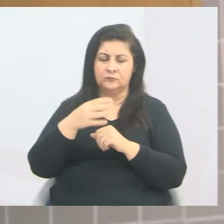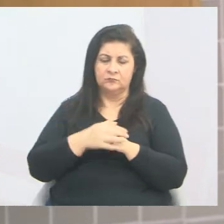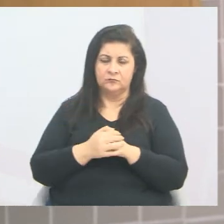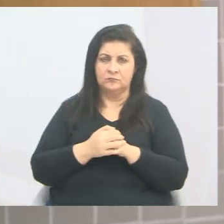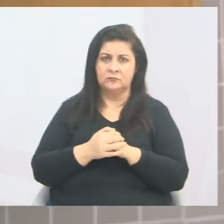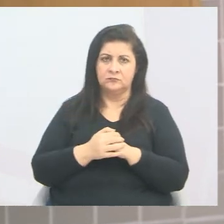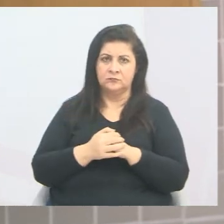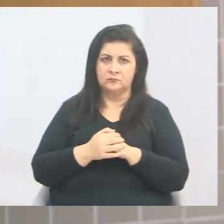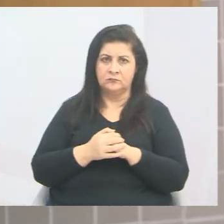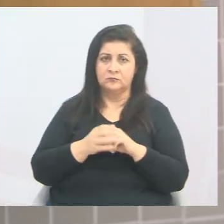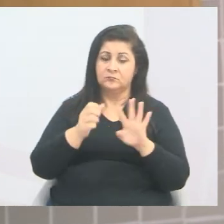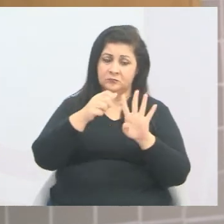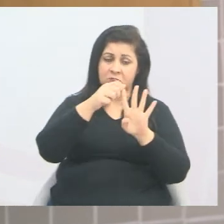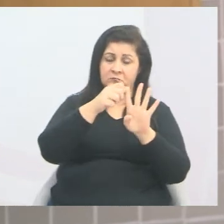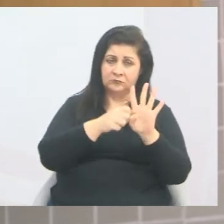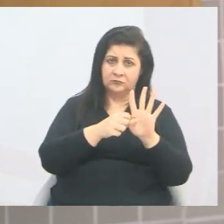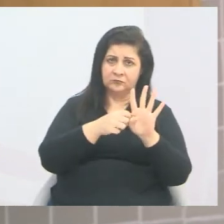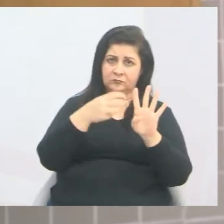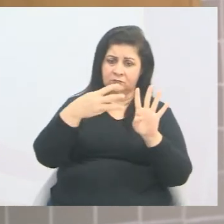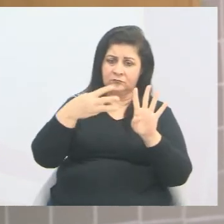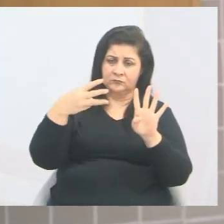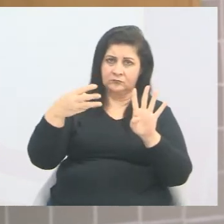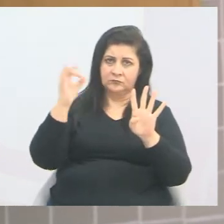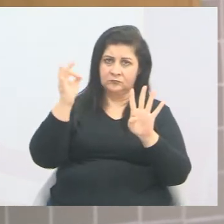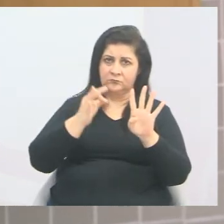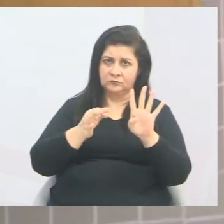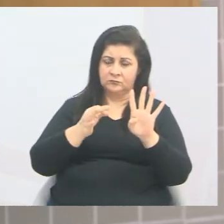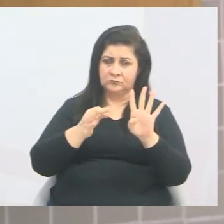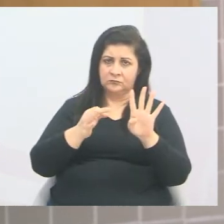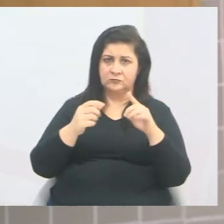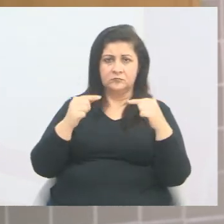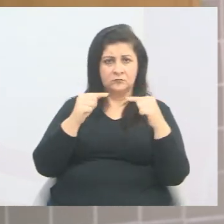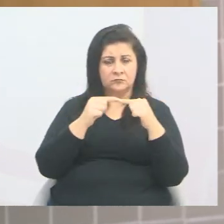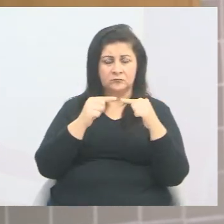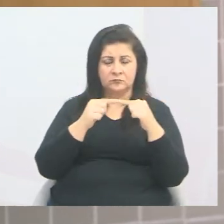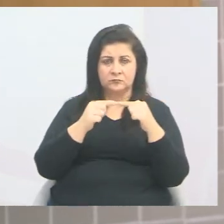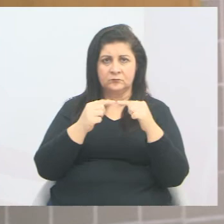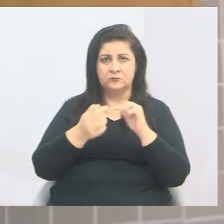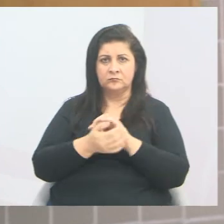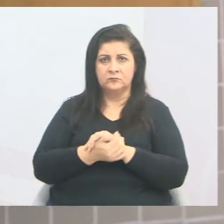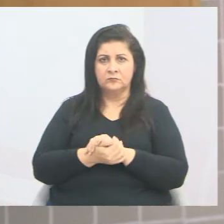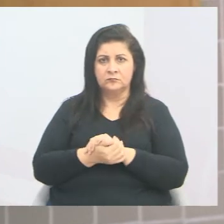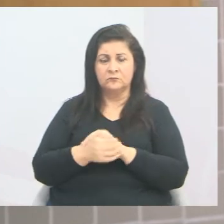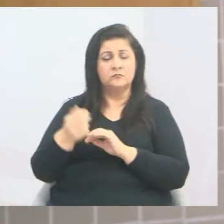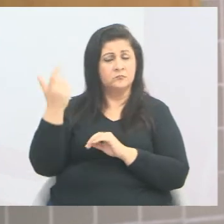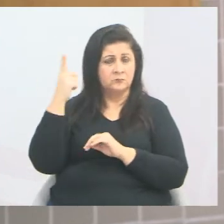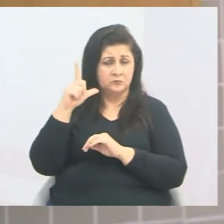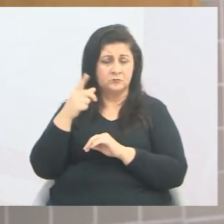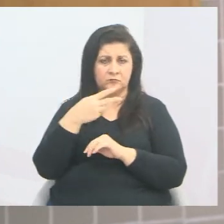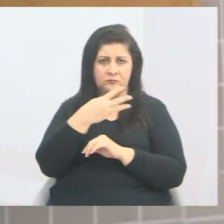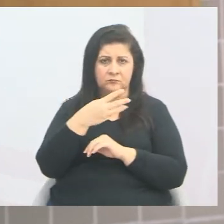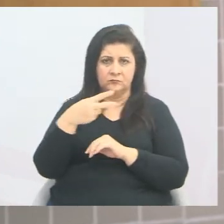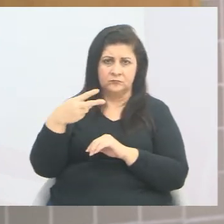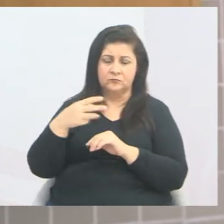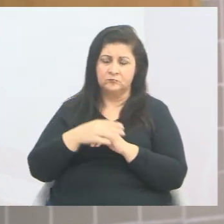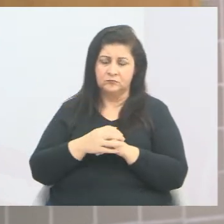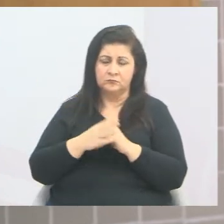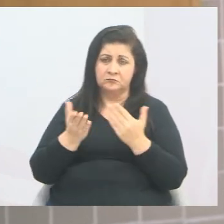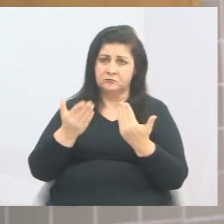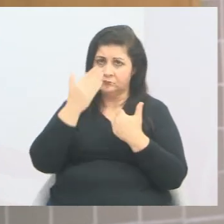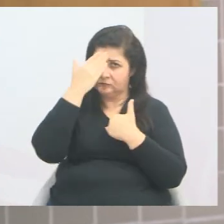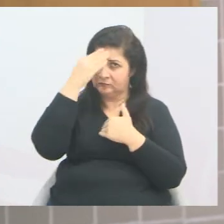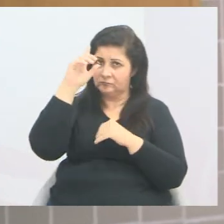quadrimestres. Então, o primeiro quadrimestre, para 33%, a meta para gastos, né, chegamos a 32%. Então, graças a